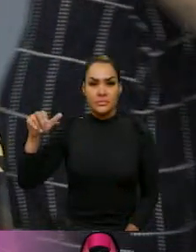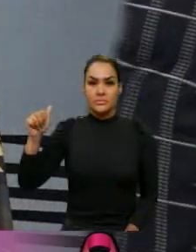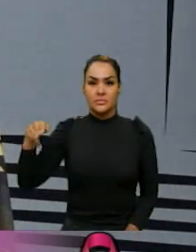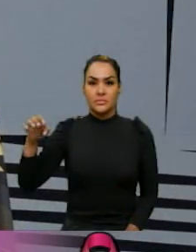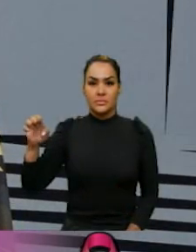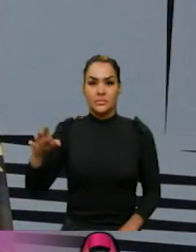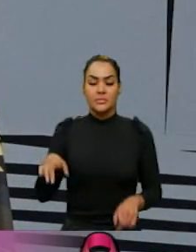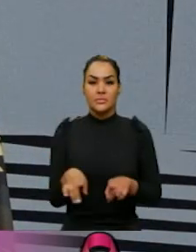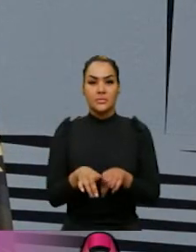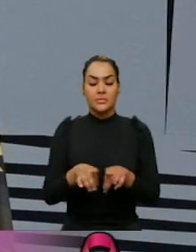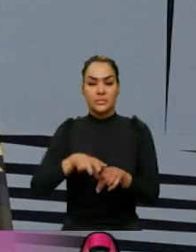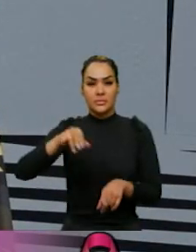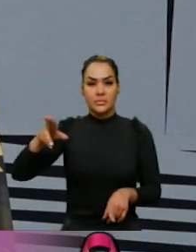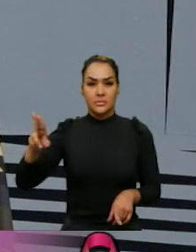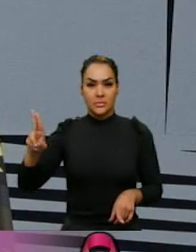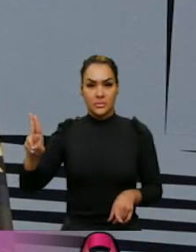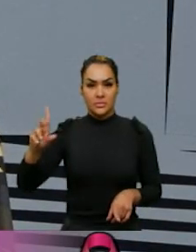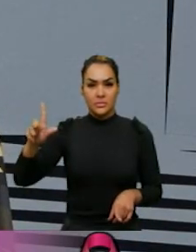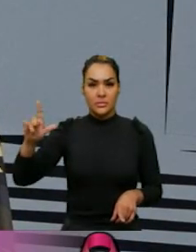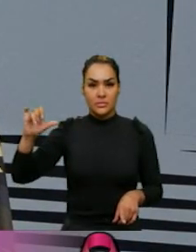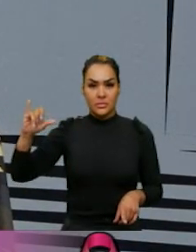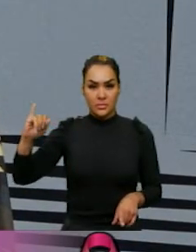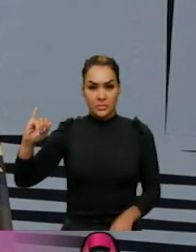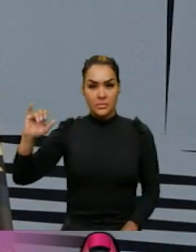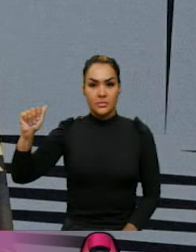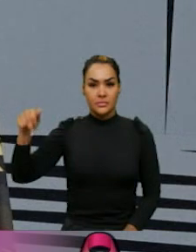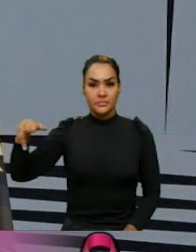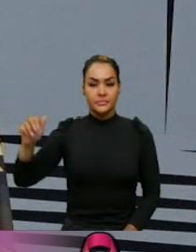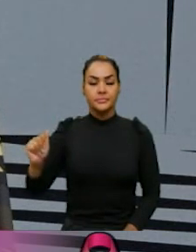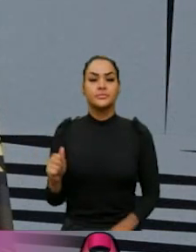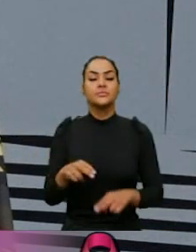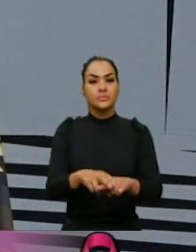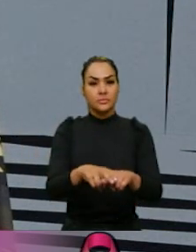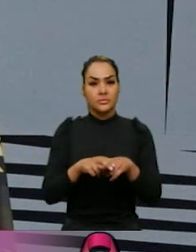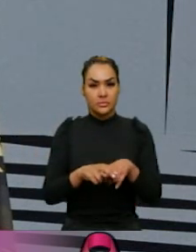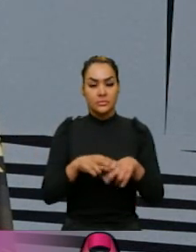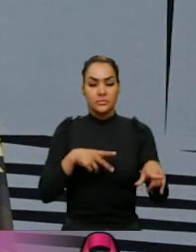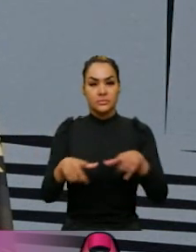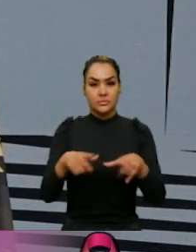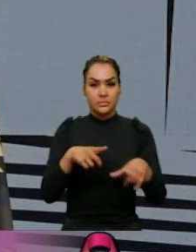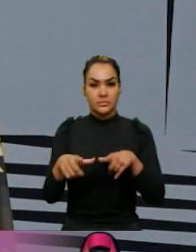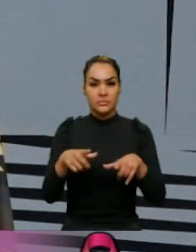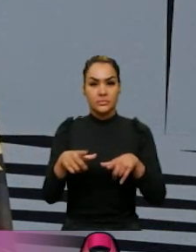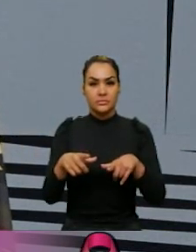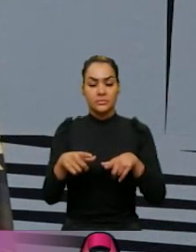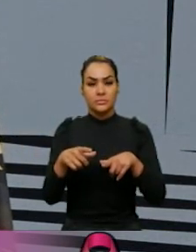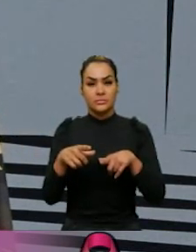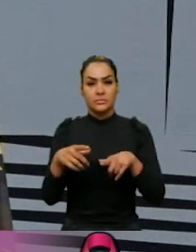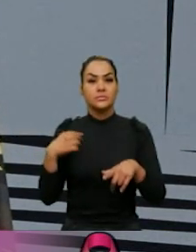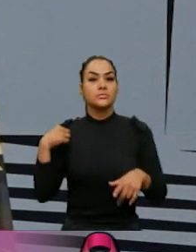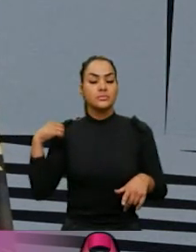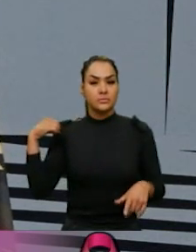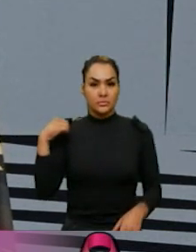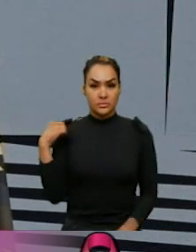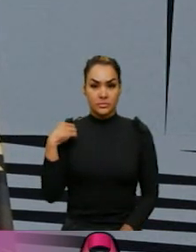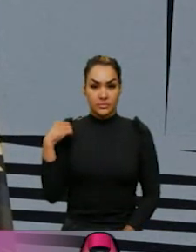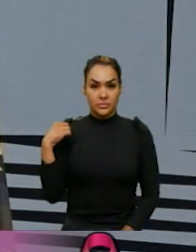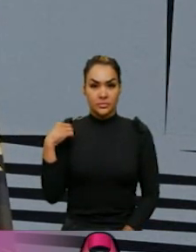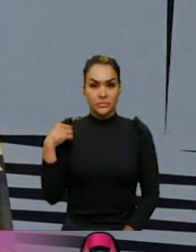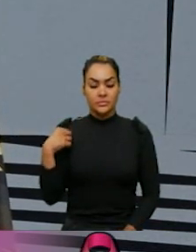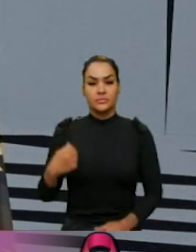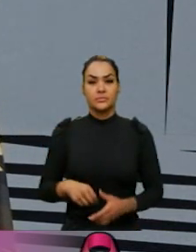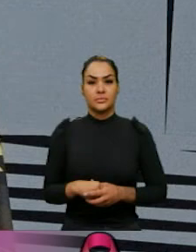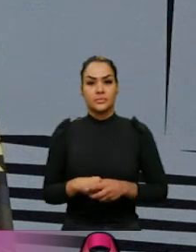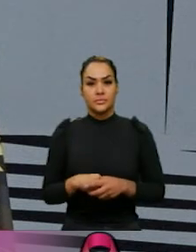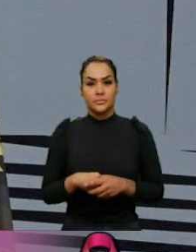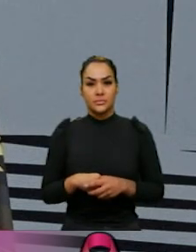Nishizawa e Juliana Esteves da Silva, pela execução de ação social, da ação solidária, e que